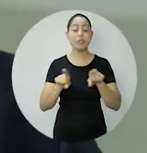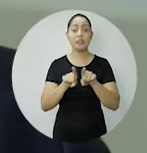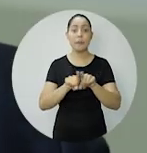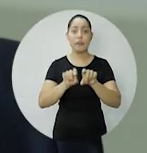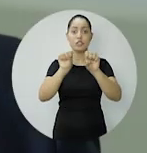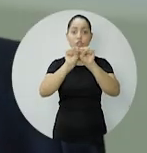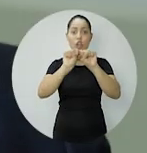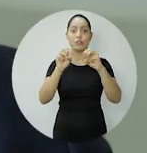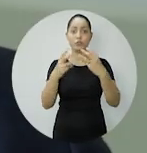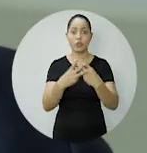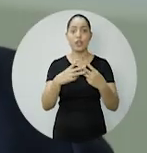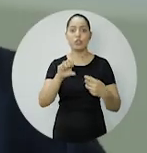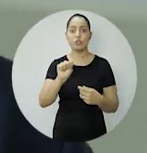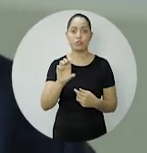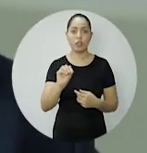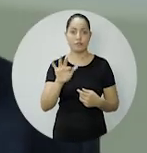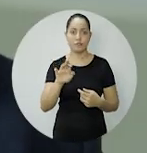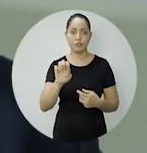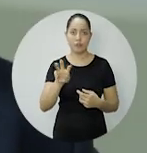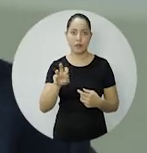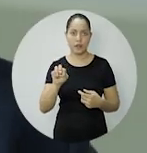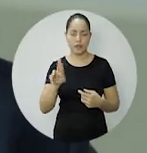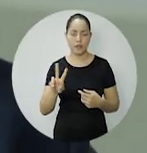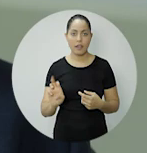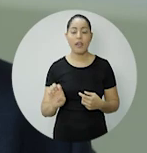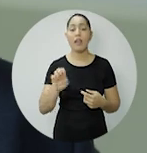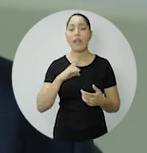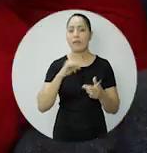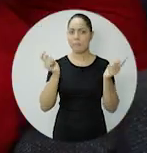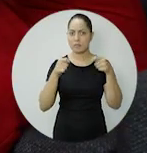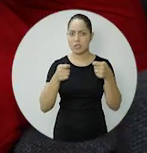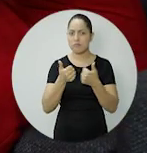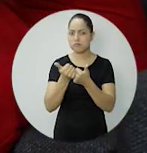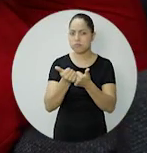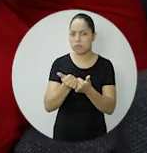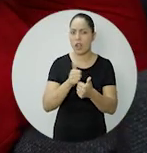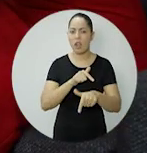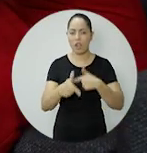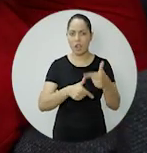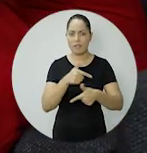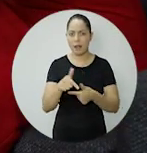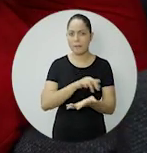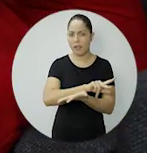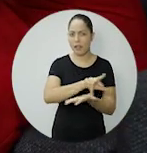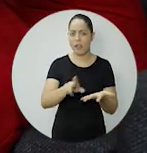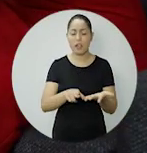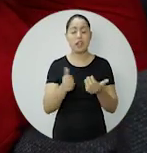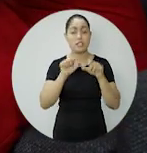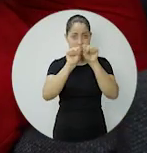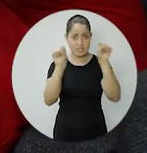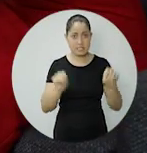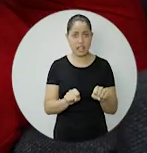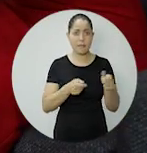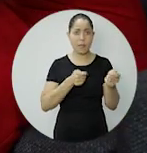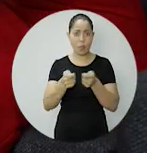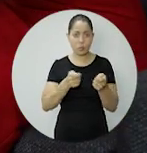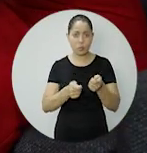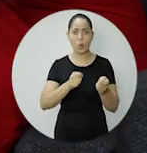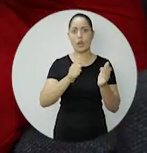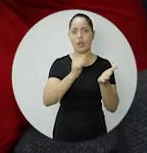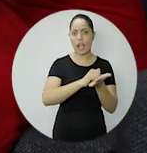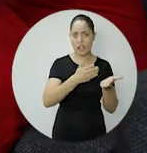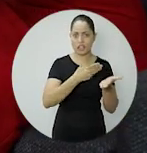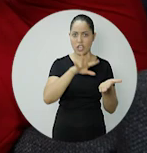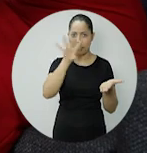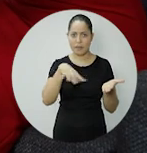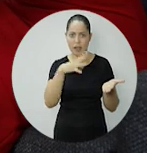outro lado, os softwares de gestão de escritórios, os sistemas que possam ajudar o dia a dia, sistema de controle